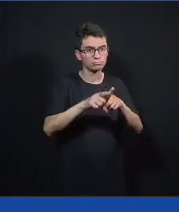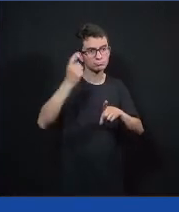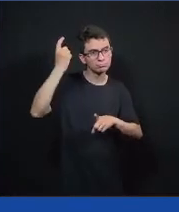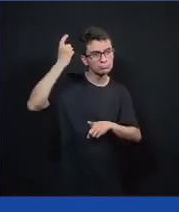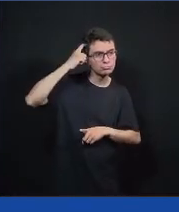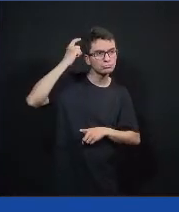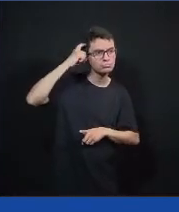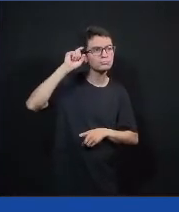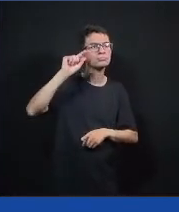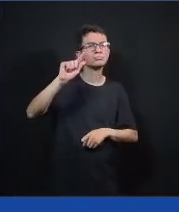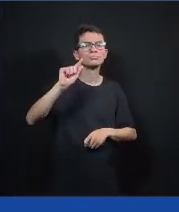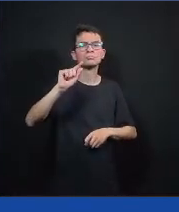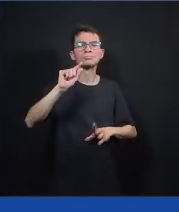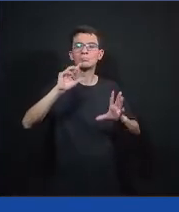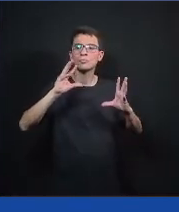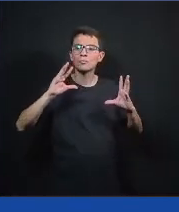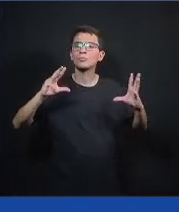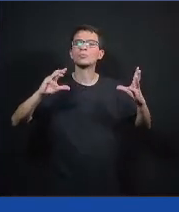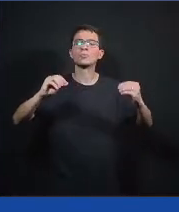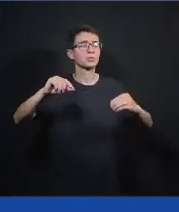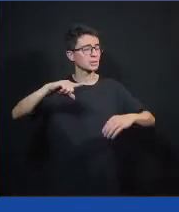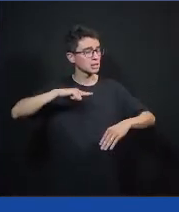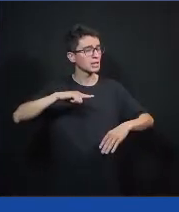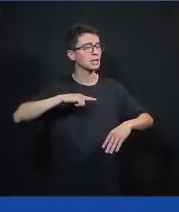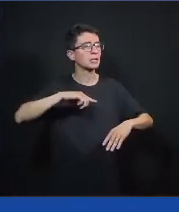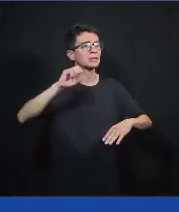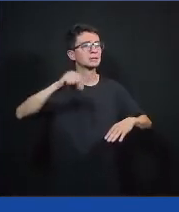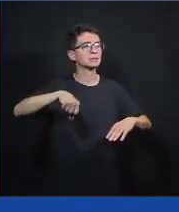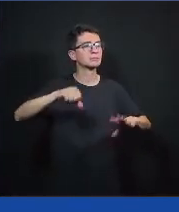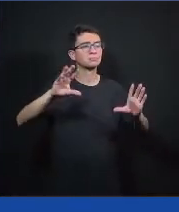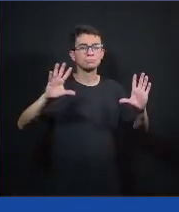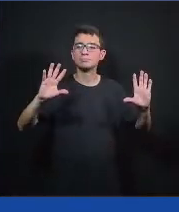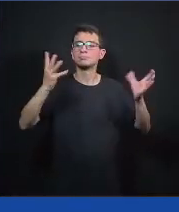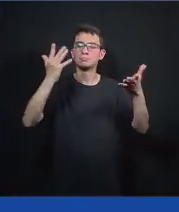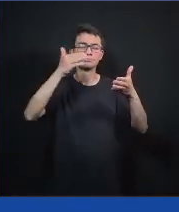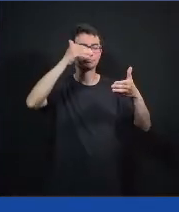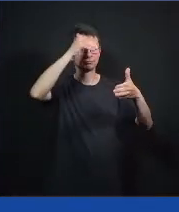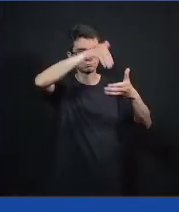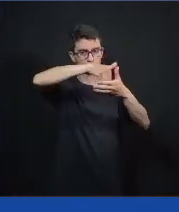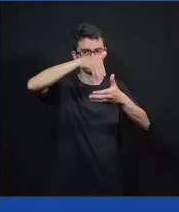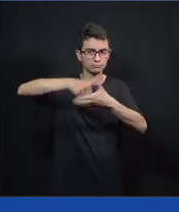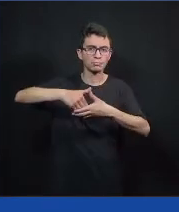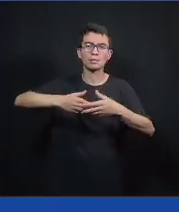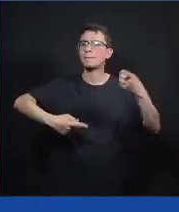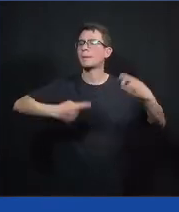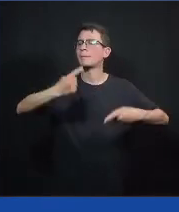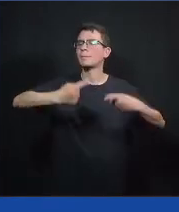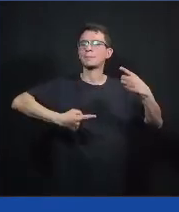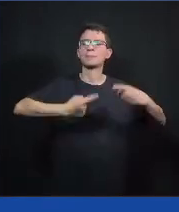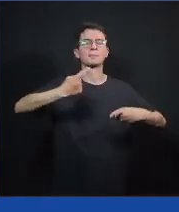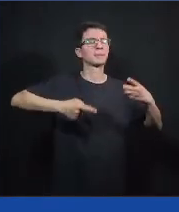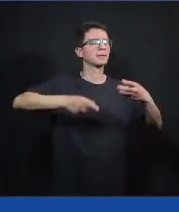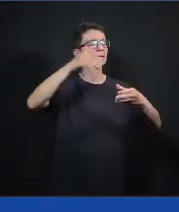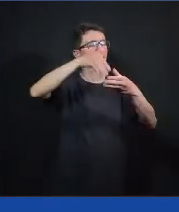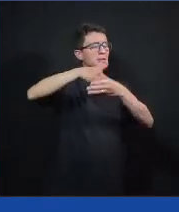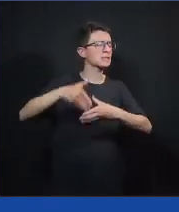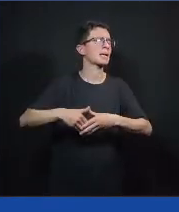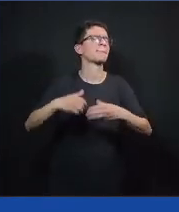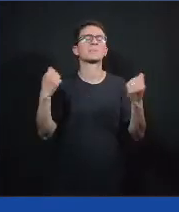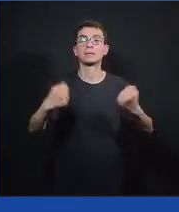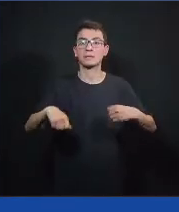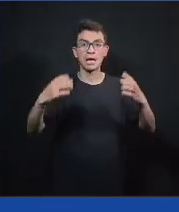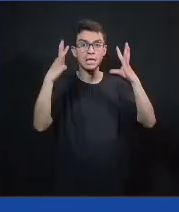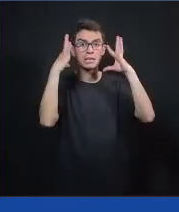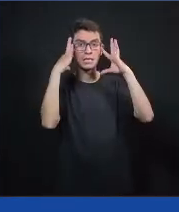que, a despeito de tudo que está acontecendo, é preciso falar de eleições, é preciso discutir democracia, é preciso estar sempre